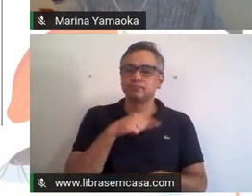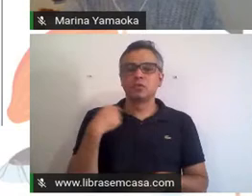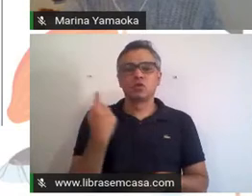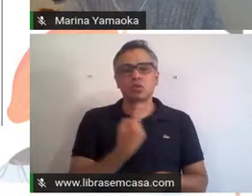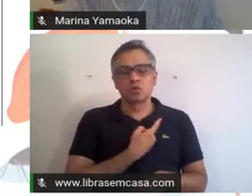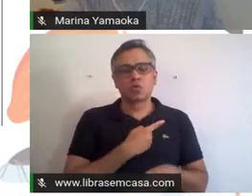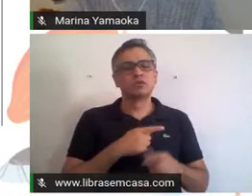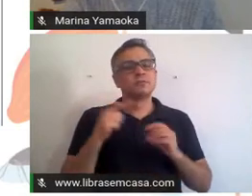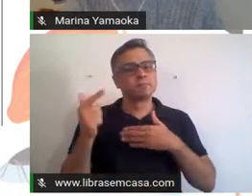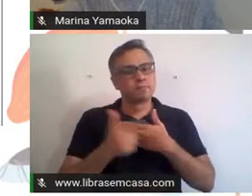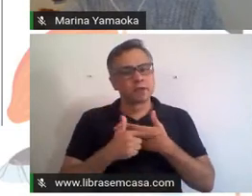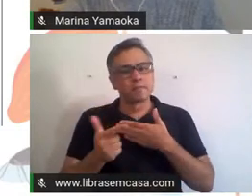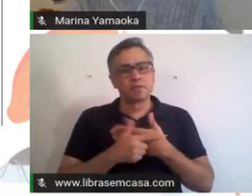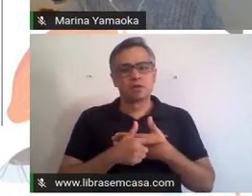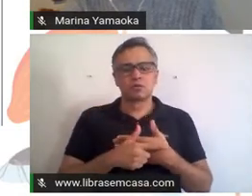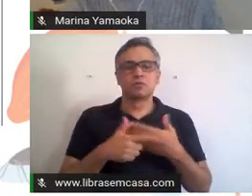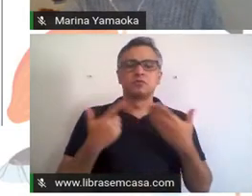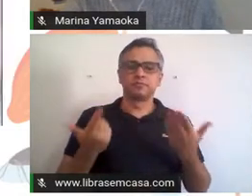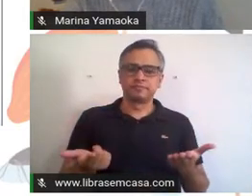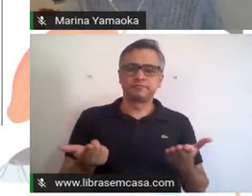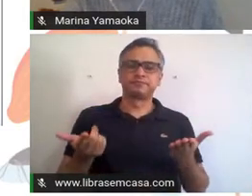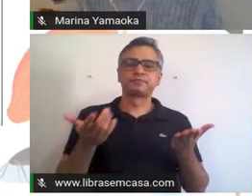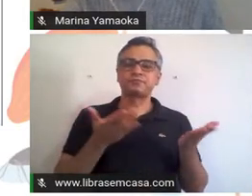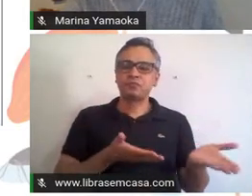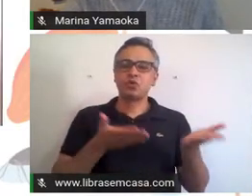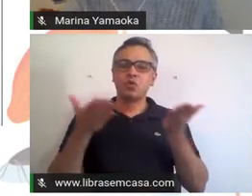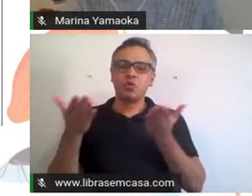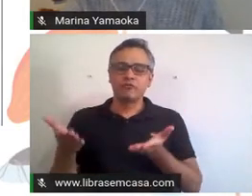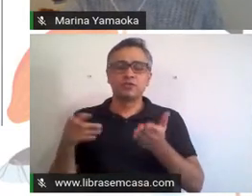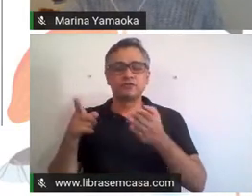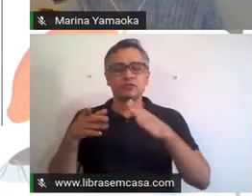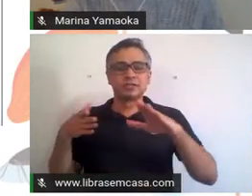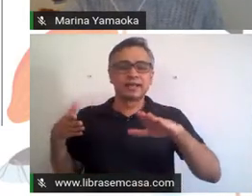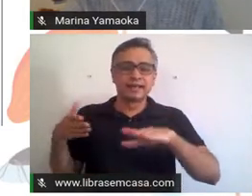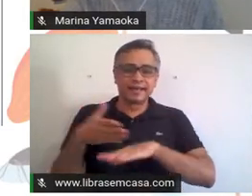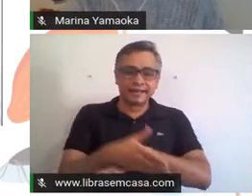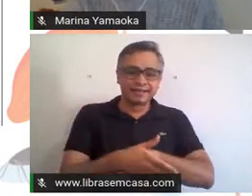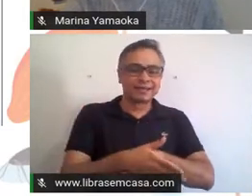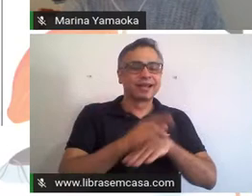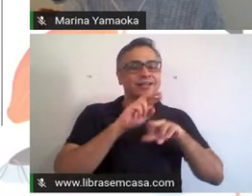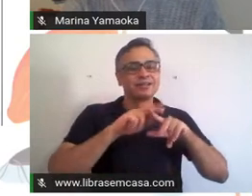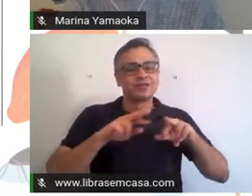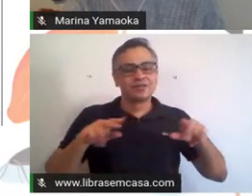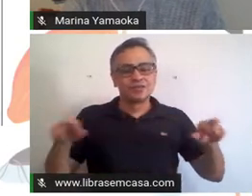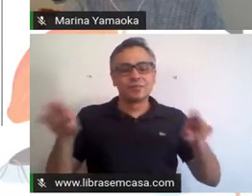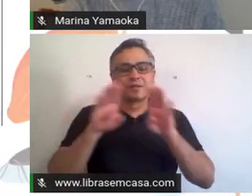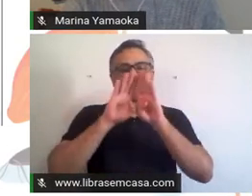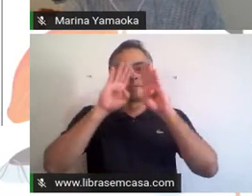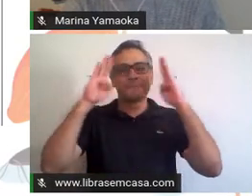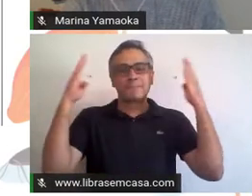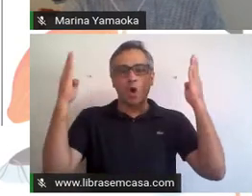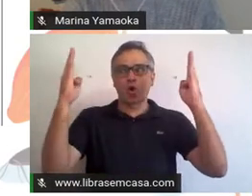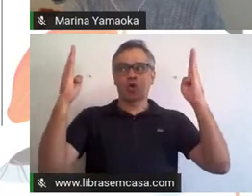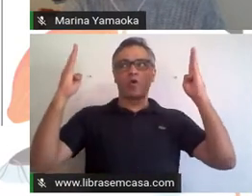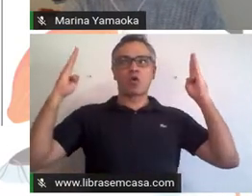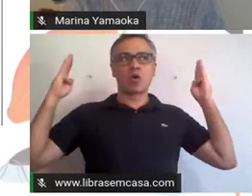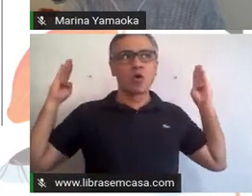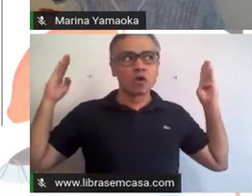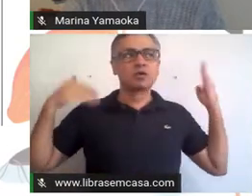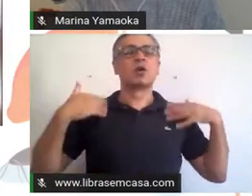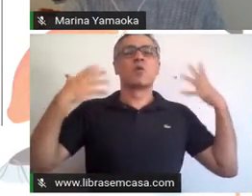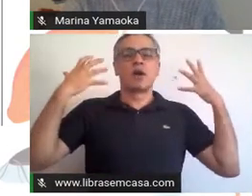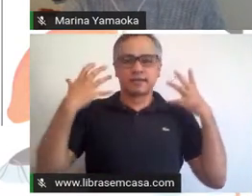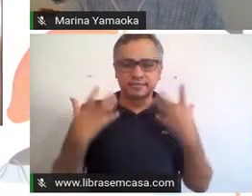esse papel. Então, esse é um convite para vocês entrarem nas inúmeras portas, janelas e frestas de participação política que